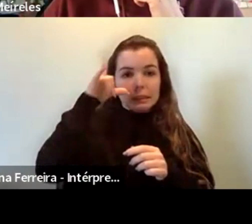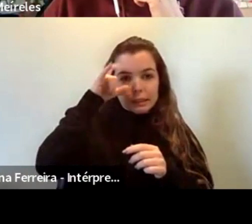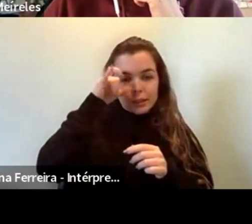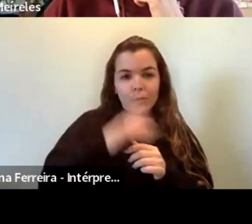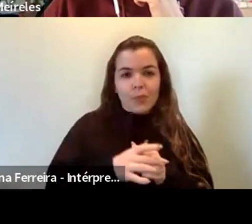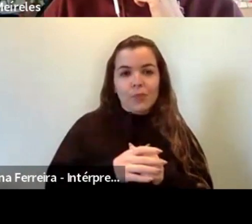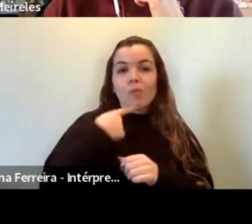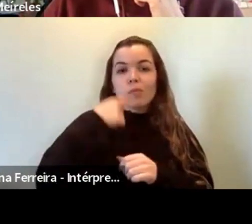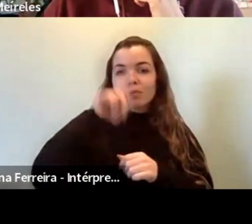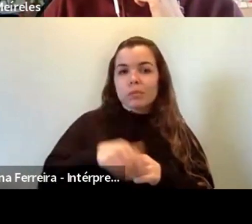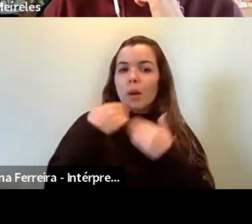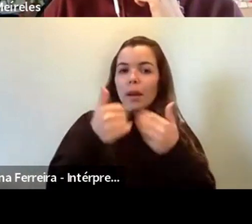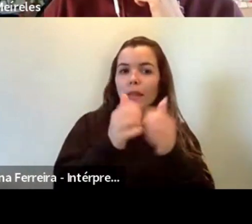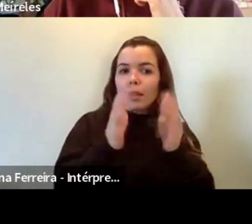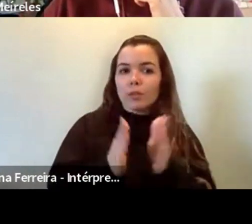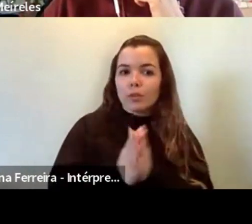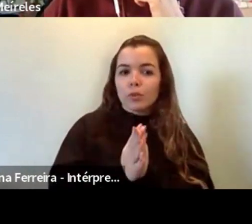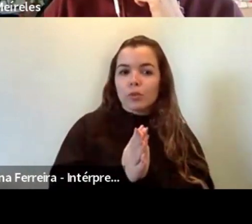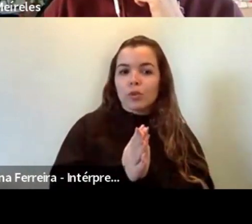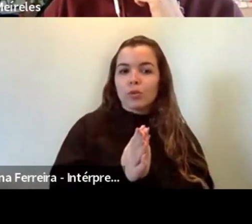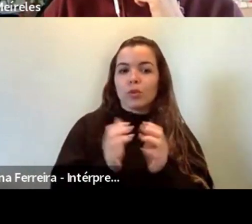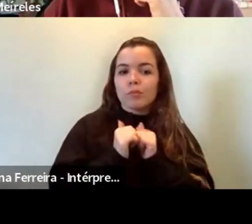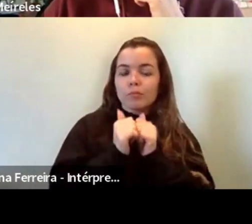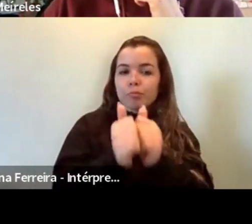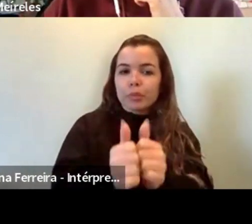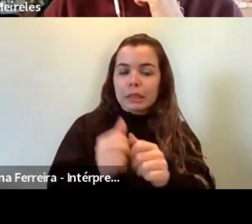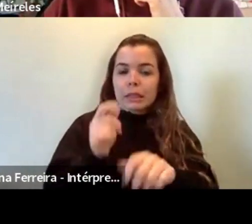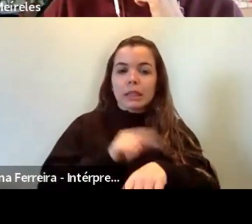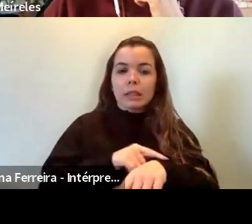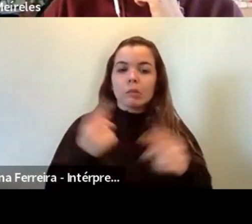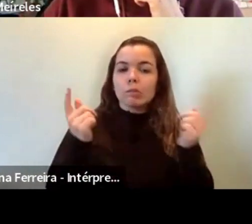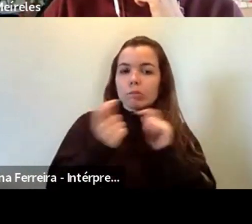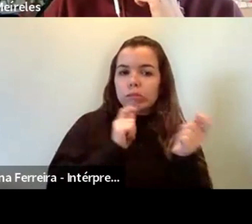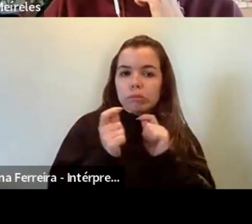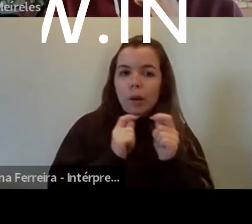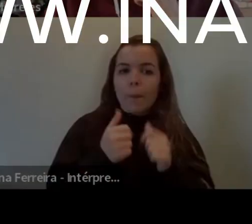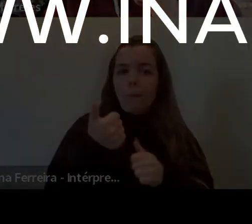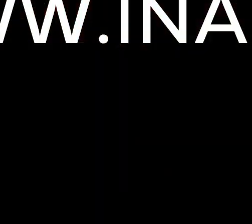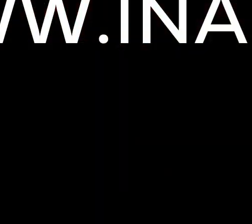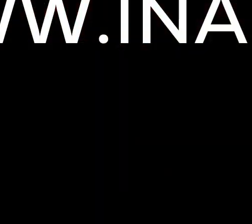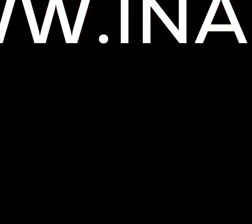muito obrigada a todos e a todas que nos acompanharam ao longo deste debate. Boa tarde.